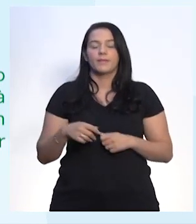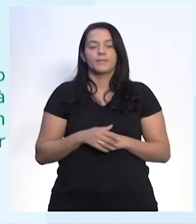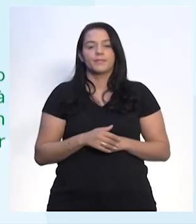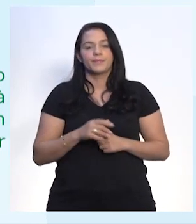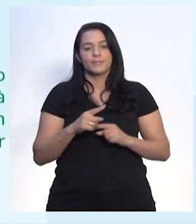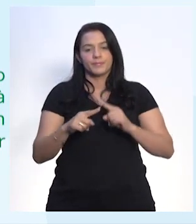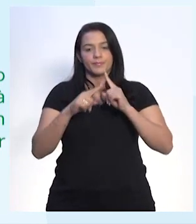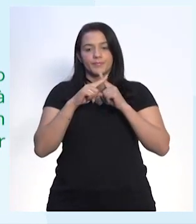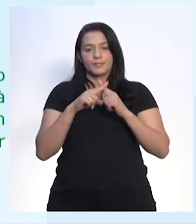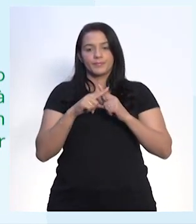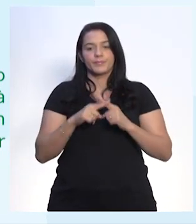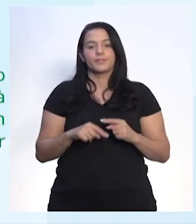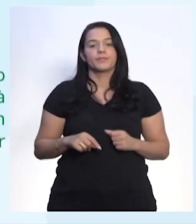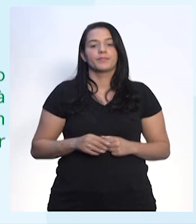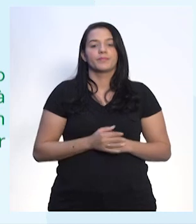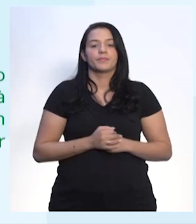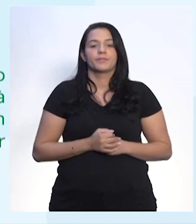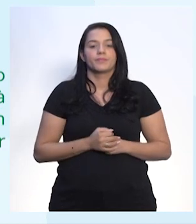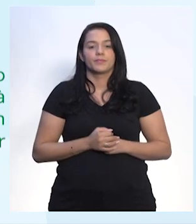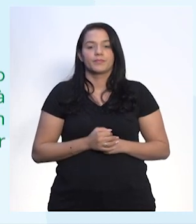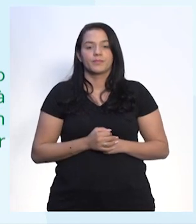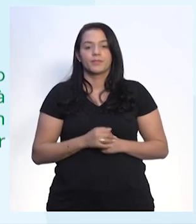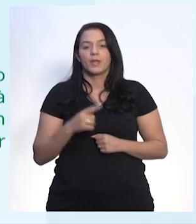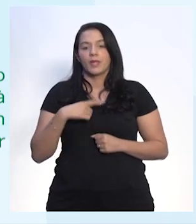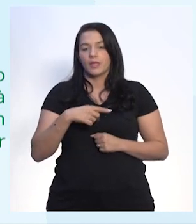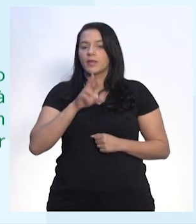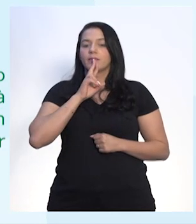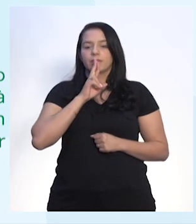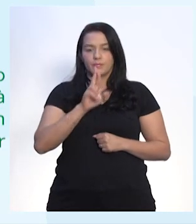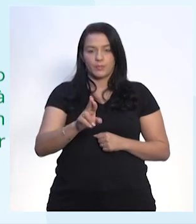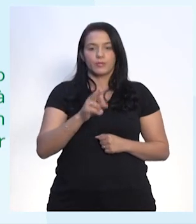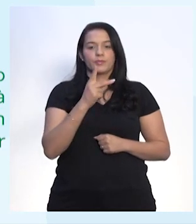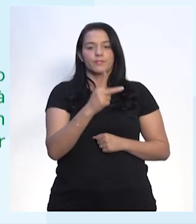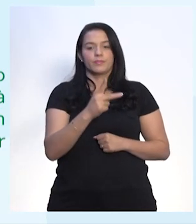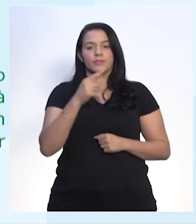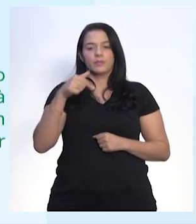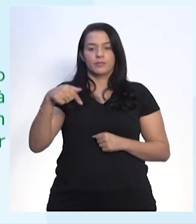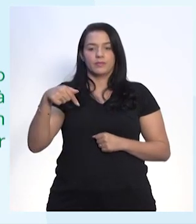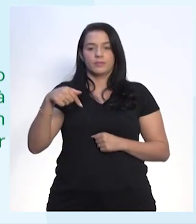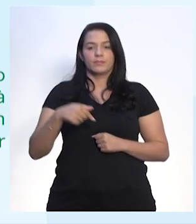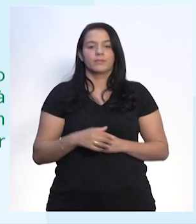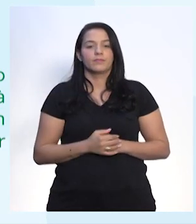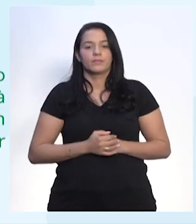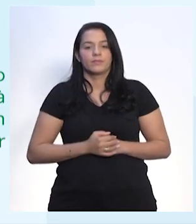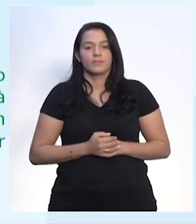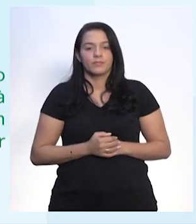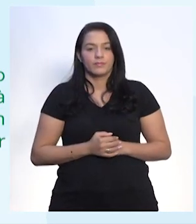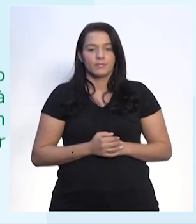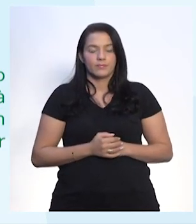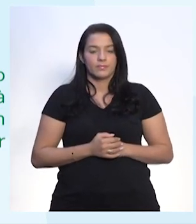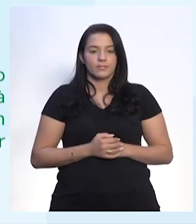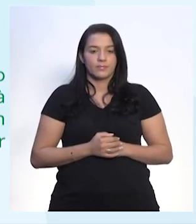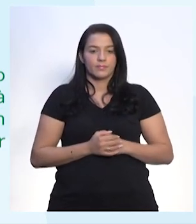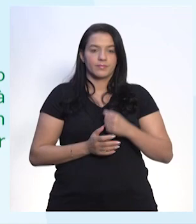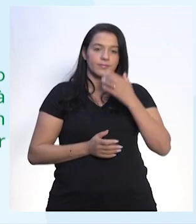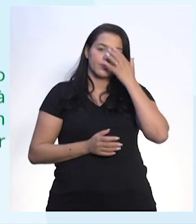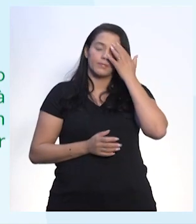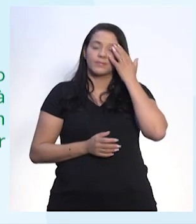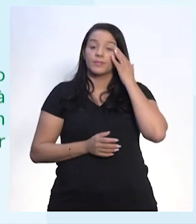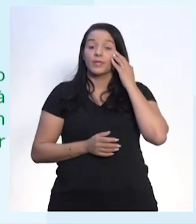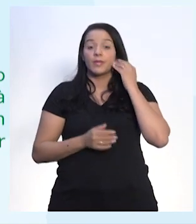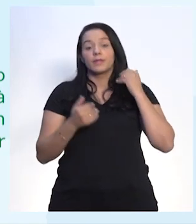vezes 1,8 e 2 vezes h, e cairia também de novo no 27 metros, Osmar. É verdade. Desde que